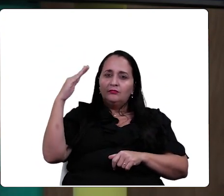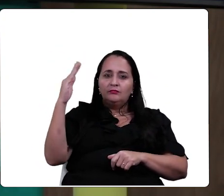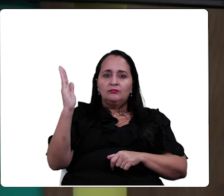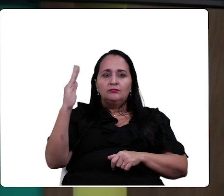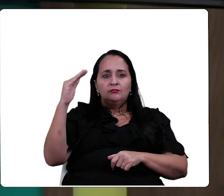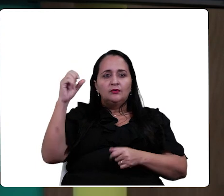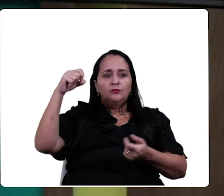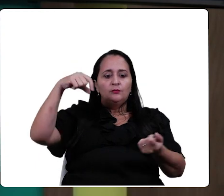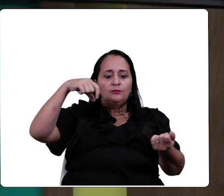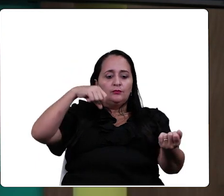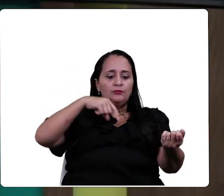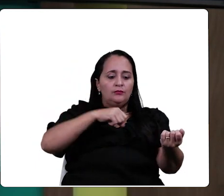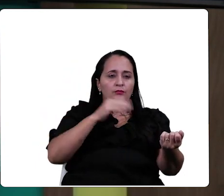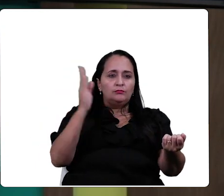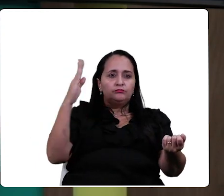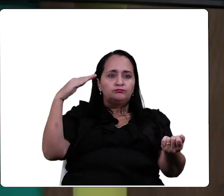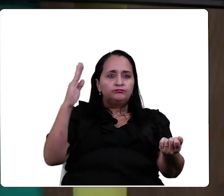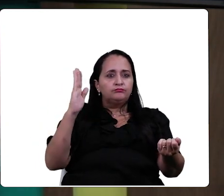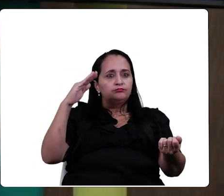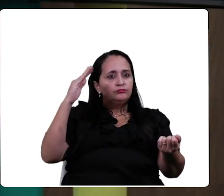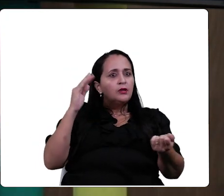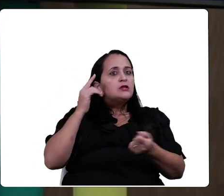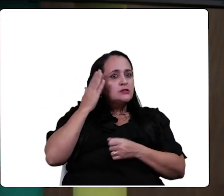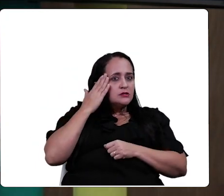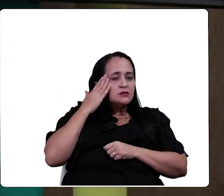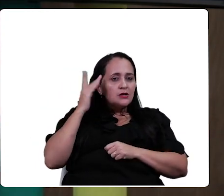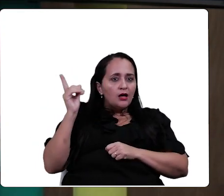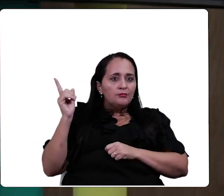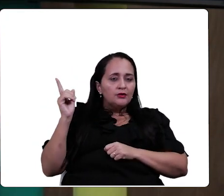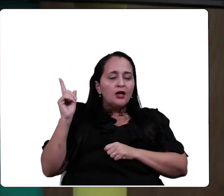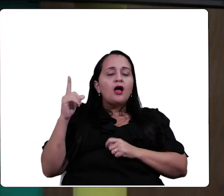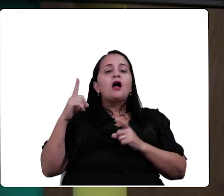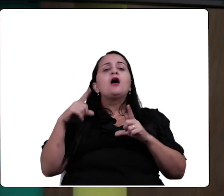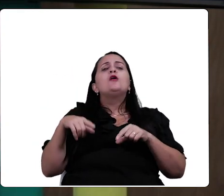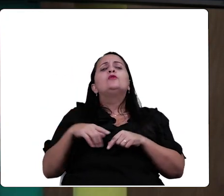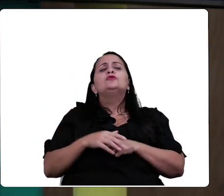identificaram? Conhecem? Onde a gente encontra esse tipo de imagem?